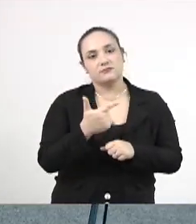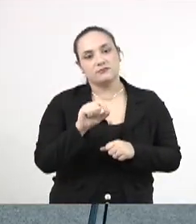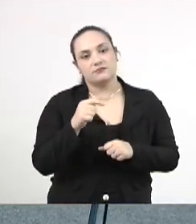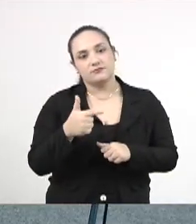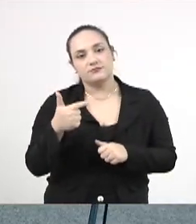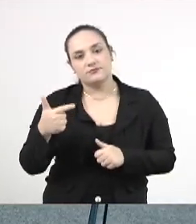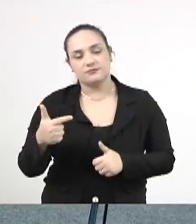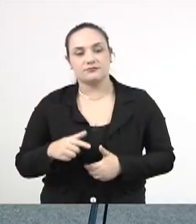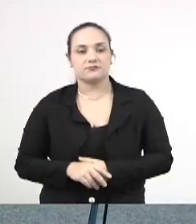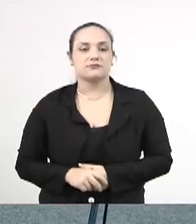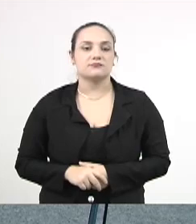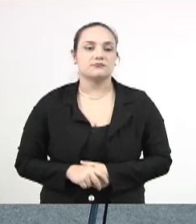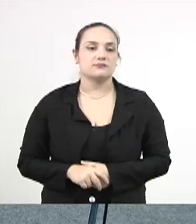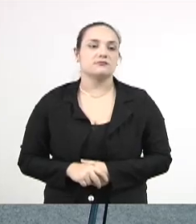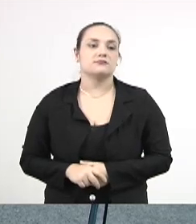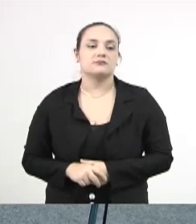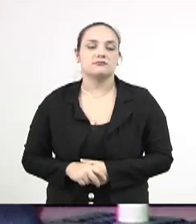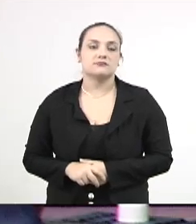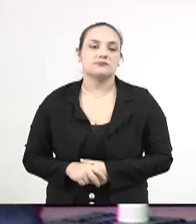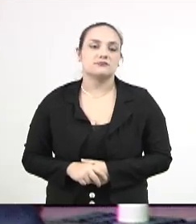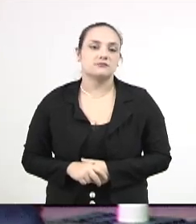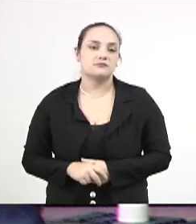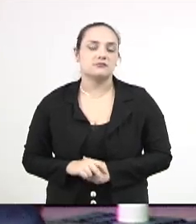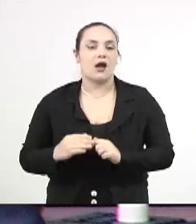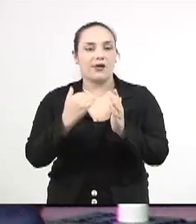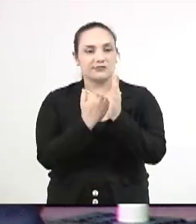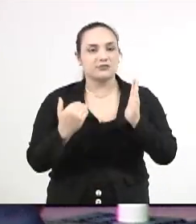2022. E cresceram